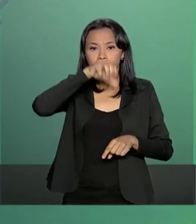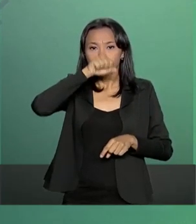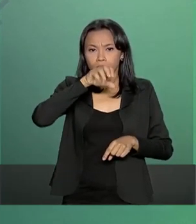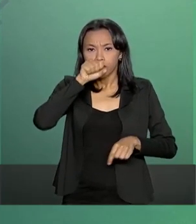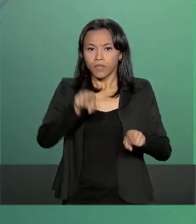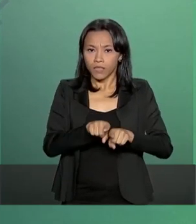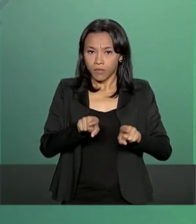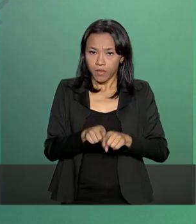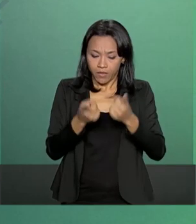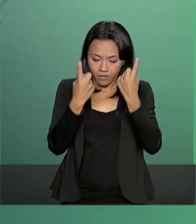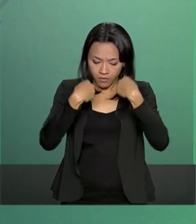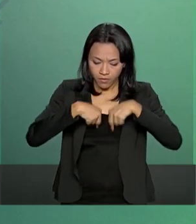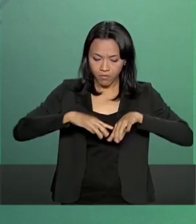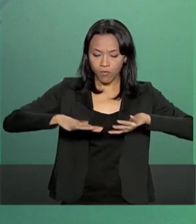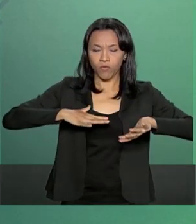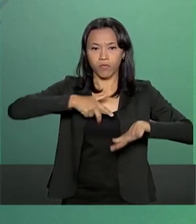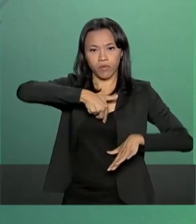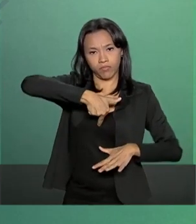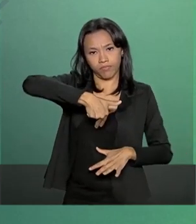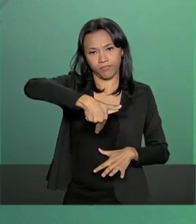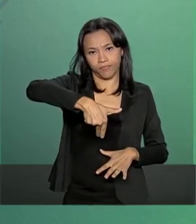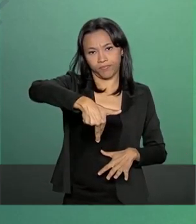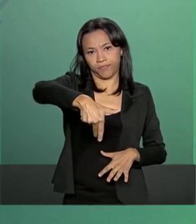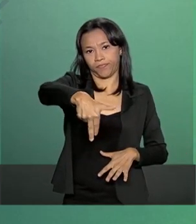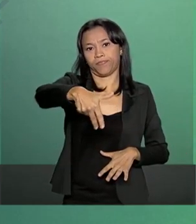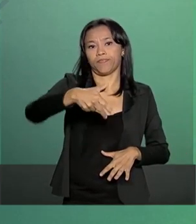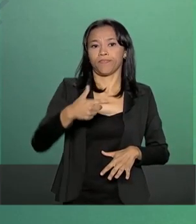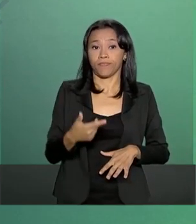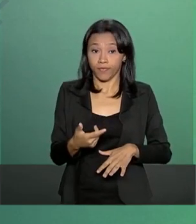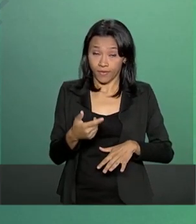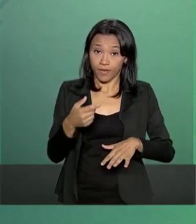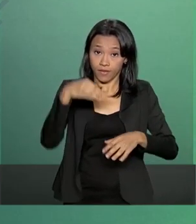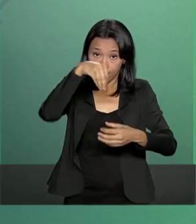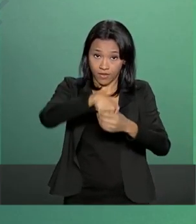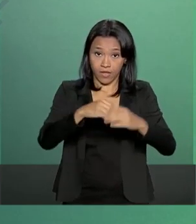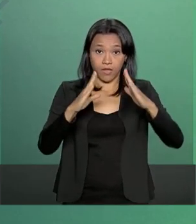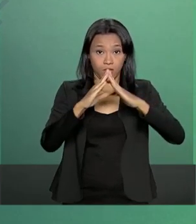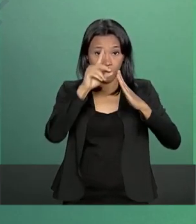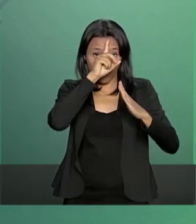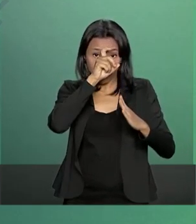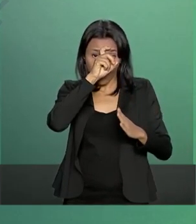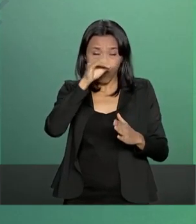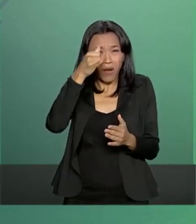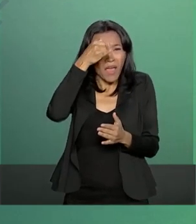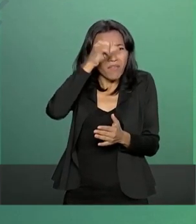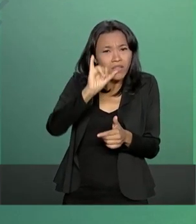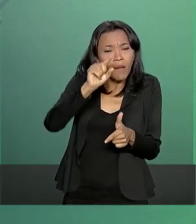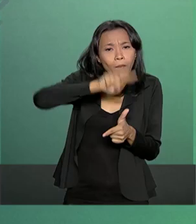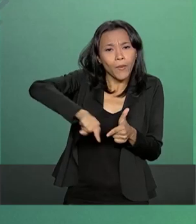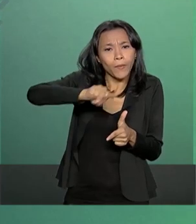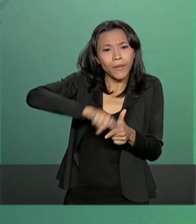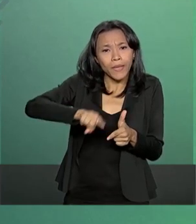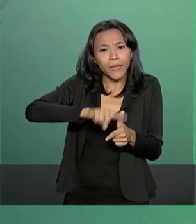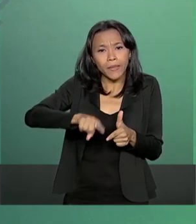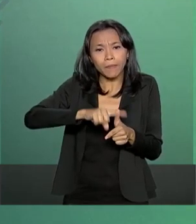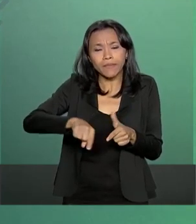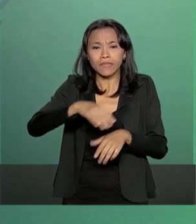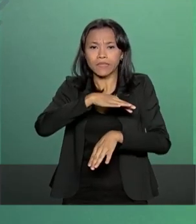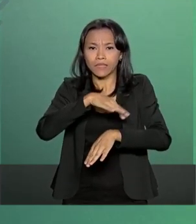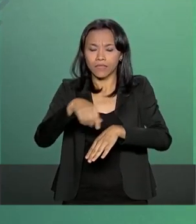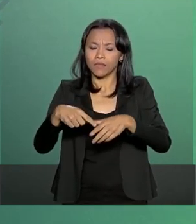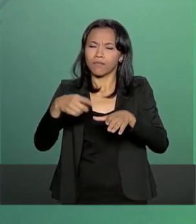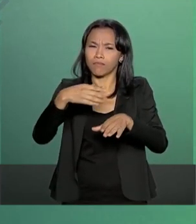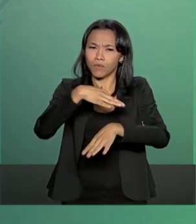de caminhada fora do quarto. Medidas de prevenção de trombose venosa também foram